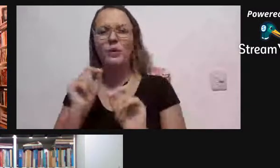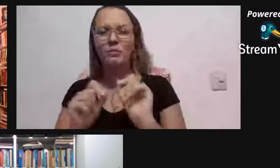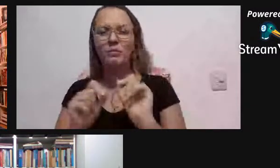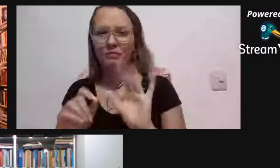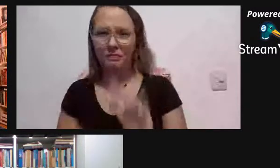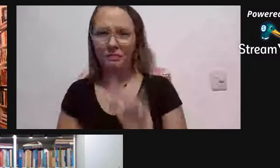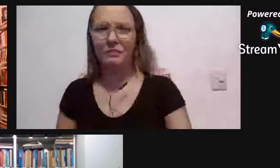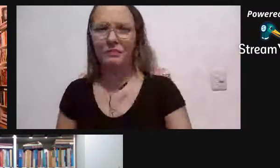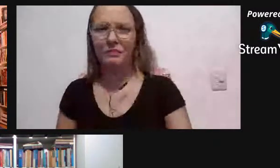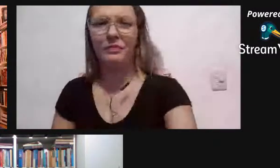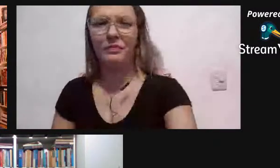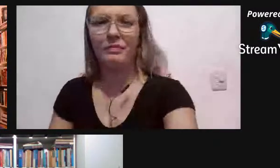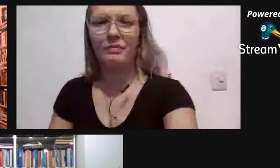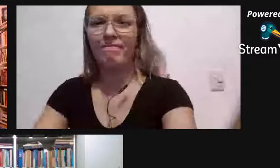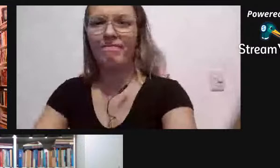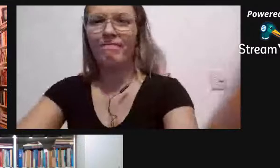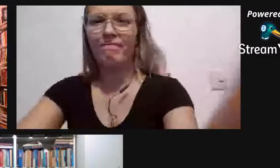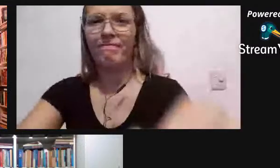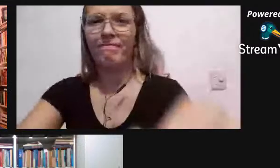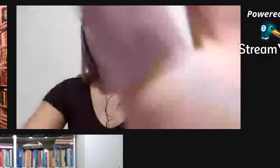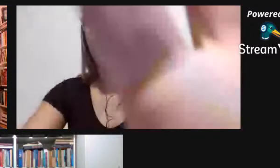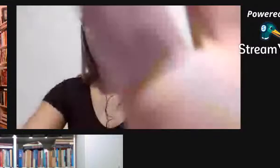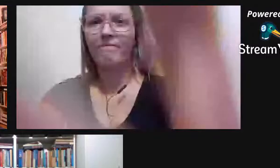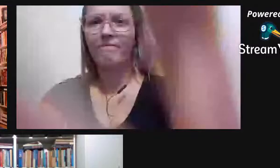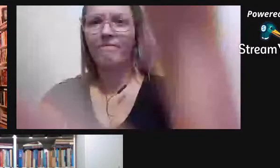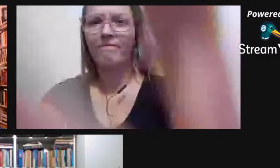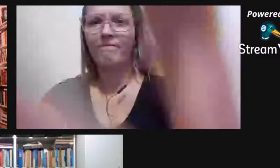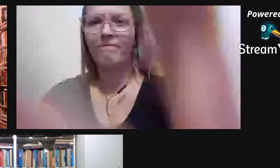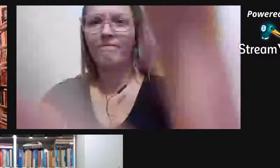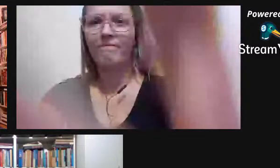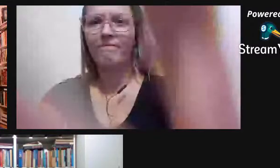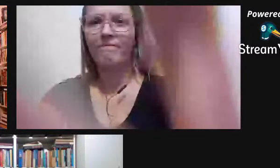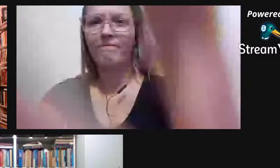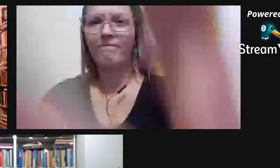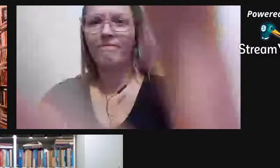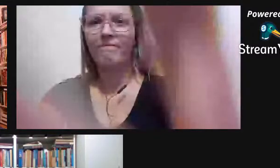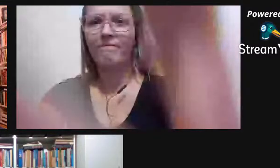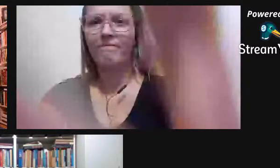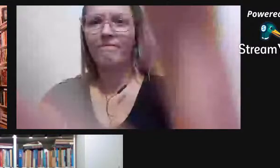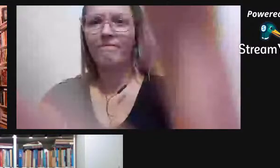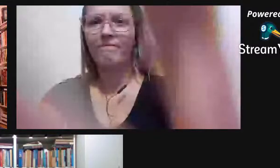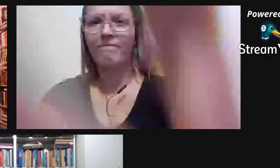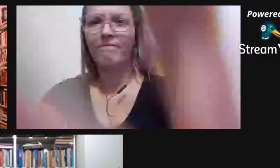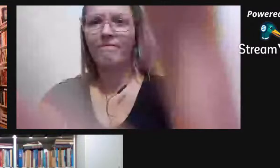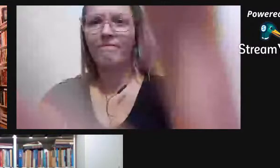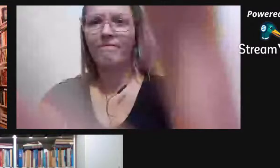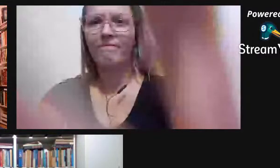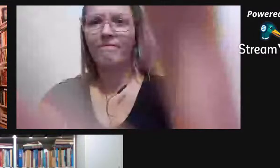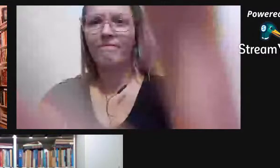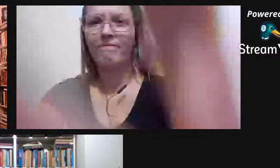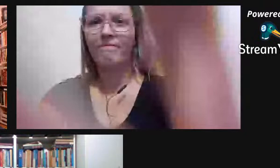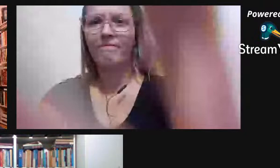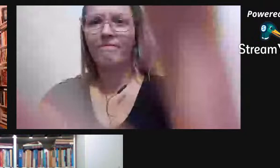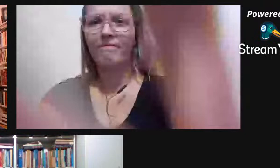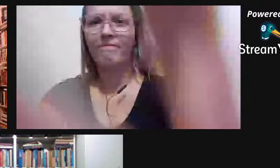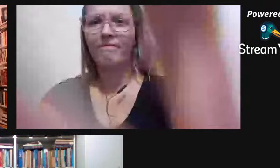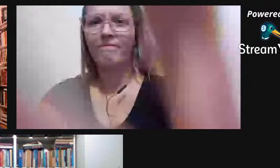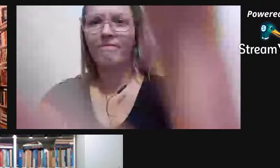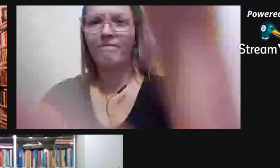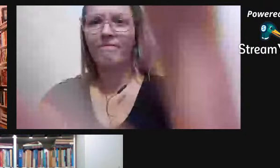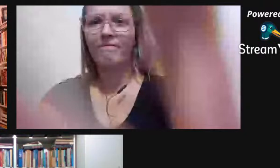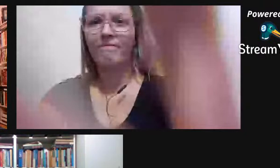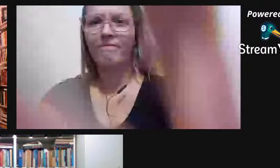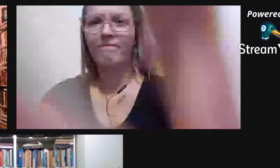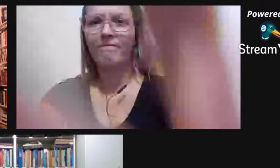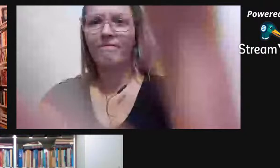abertamente, de forma nítida, como abolicionistas? Eles eram a maioria? Então, essa é um pouco a pergunta do Chico Alencar. Súria, por